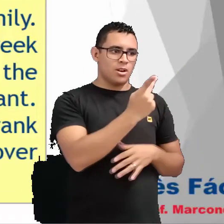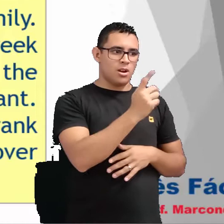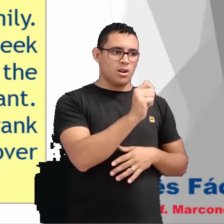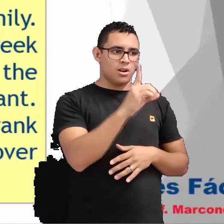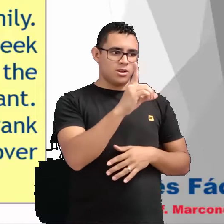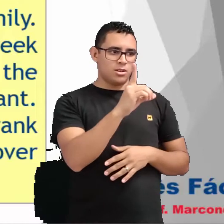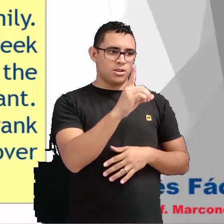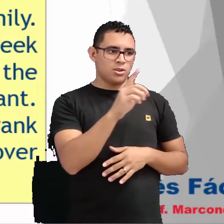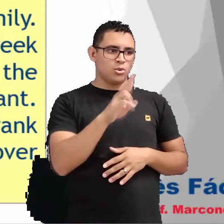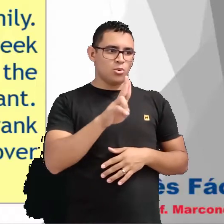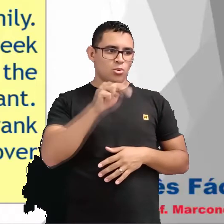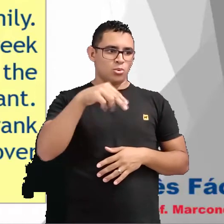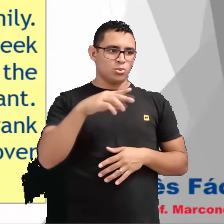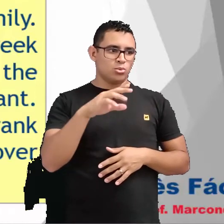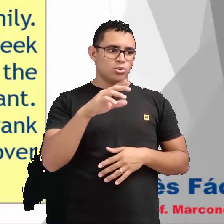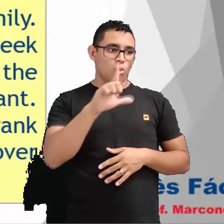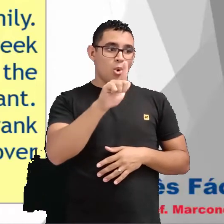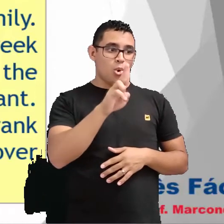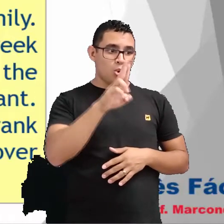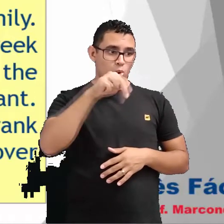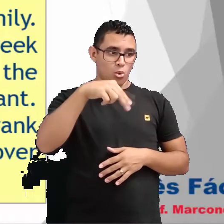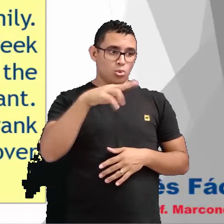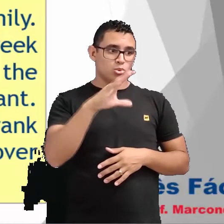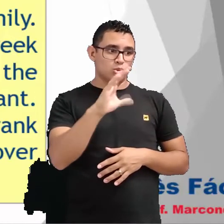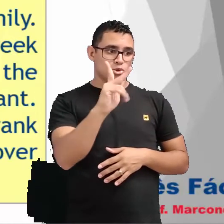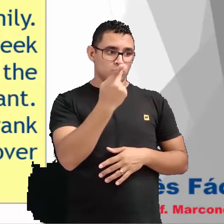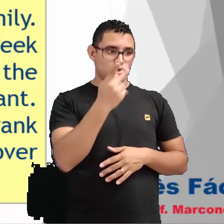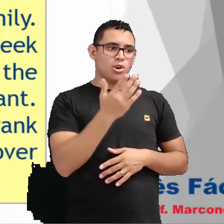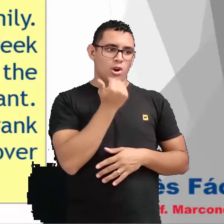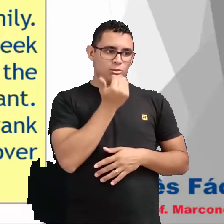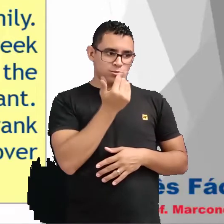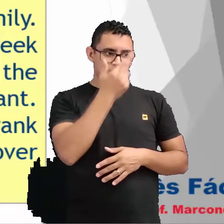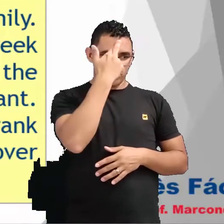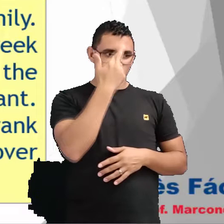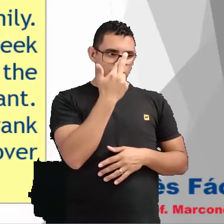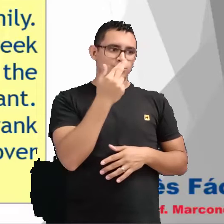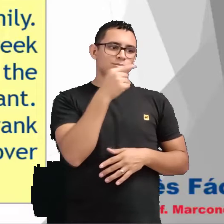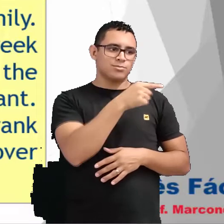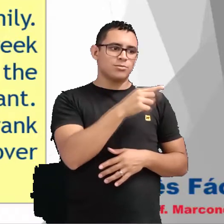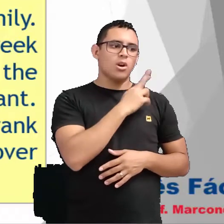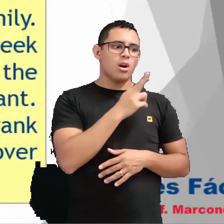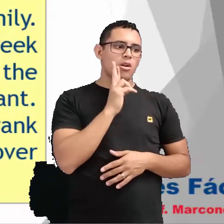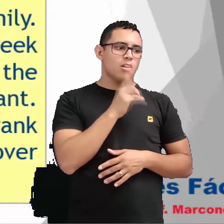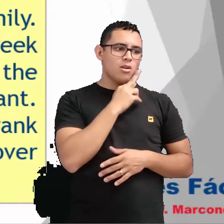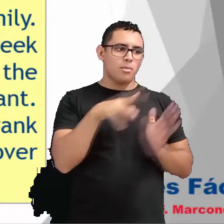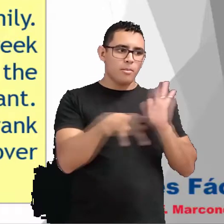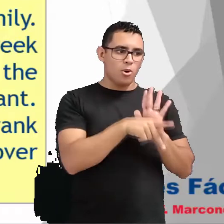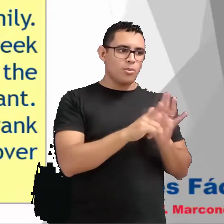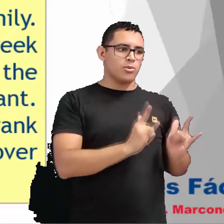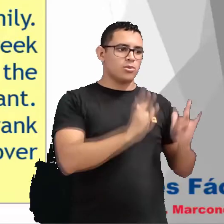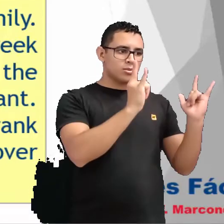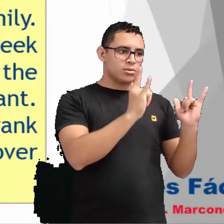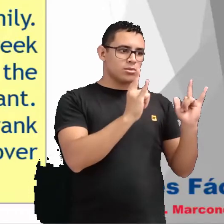né? Had lunch, almoçou at the hotel restaurant, no restaurante do hotel. In the afternoons, né?